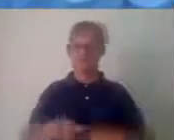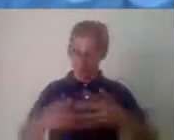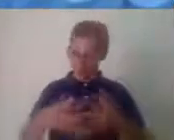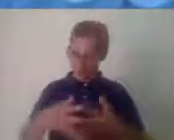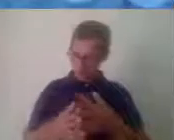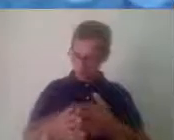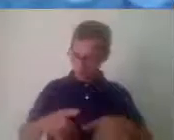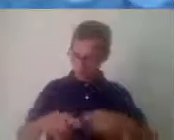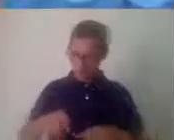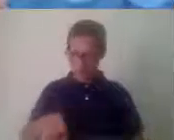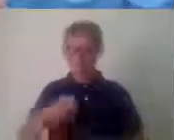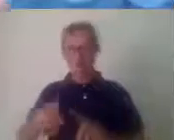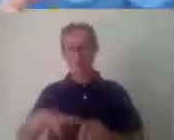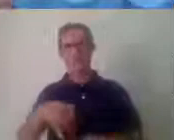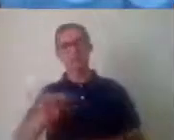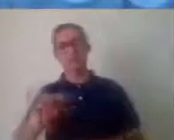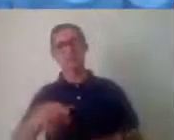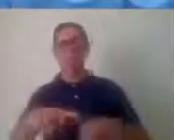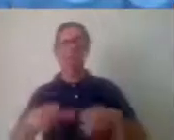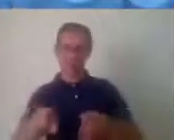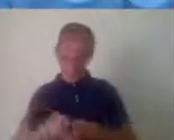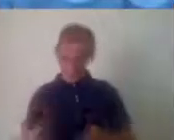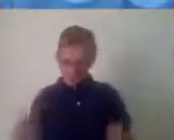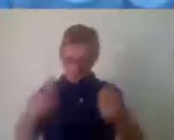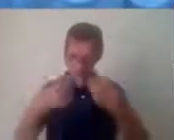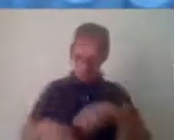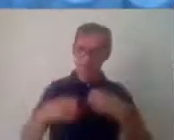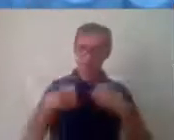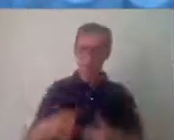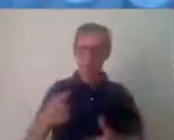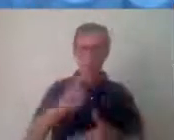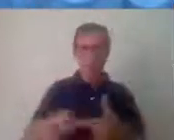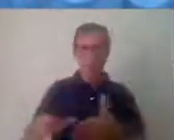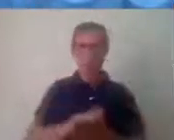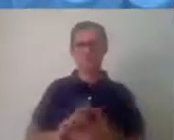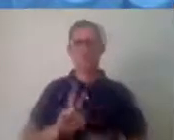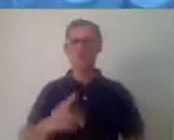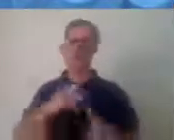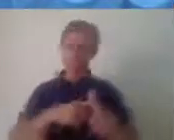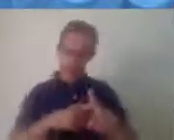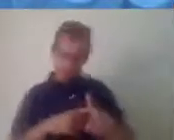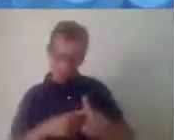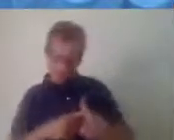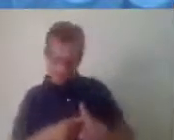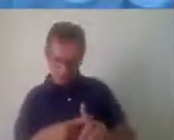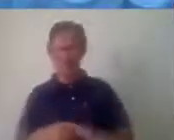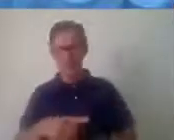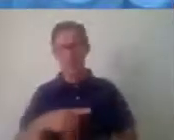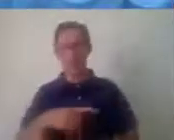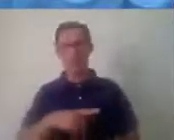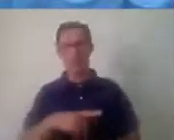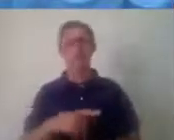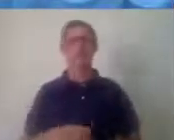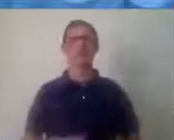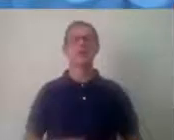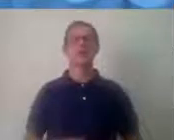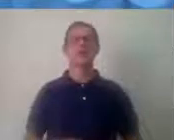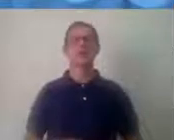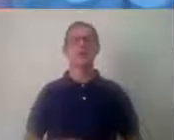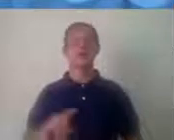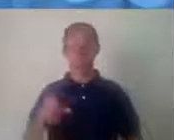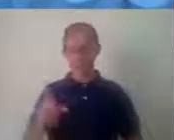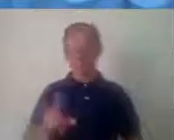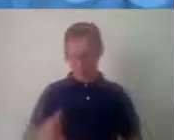coloquei x primeiro, depois em y. Poderia fazer o contrário? Poderia. São essas duas ordens de possibilidades, são essas duas possibilidades de